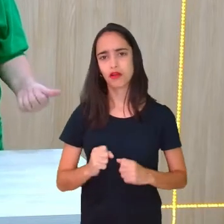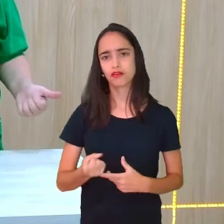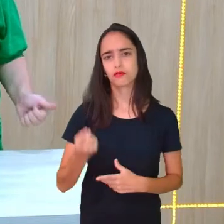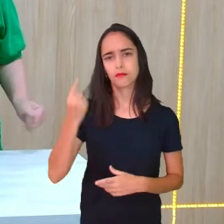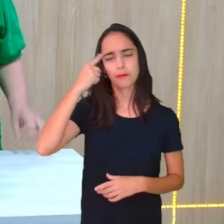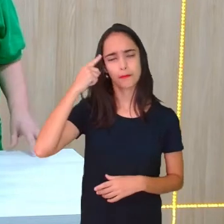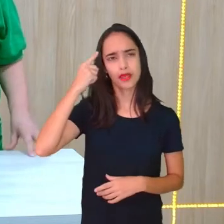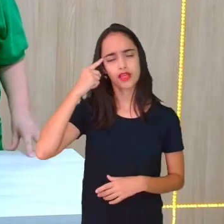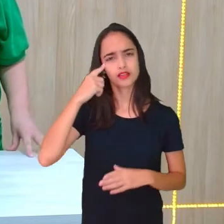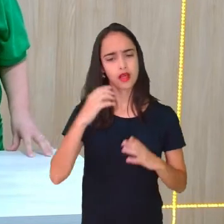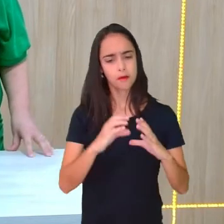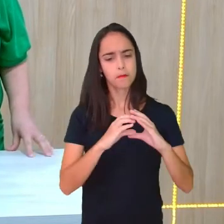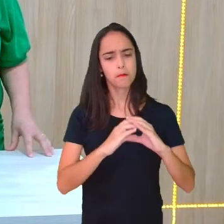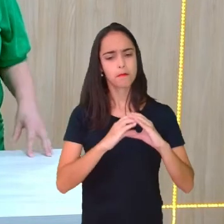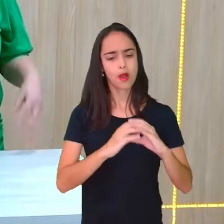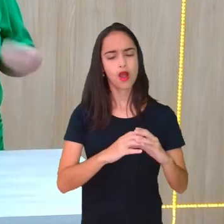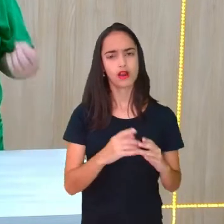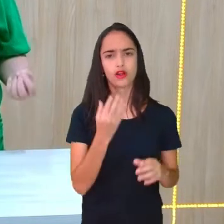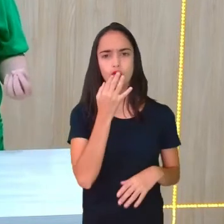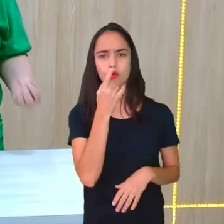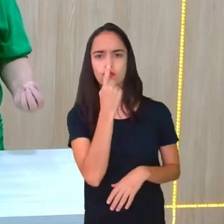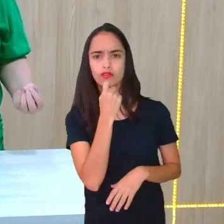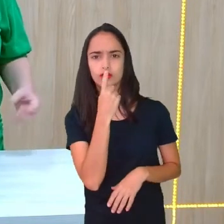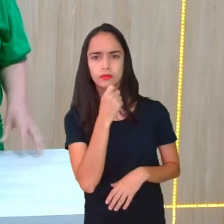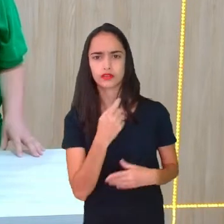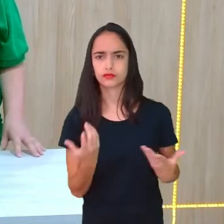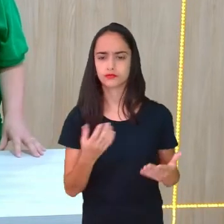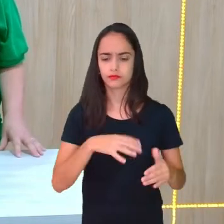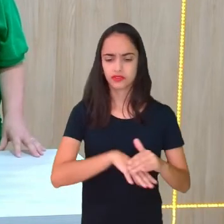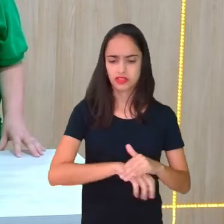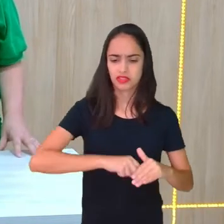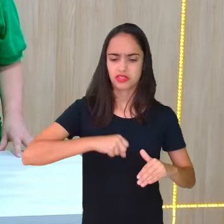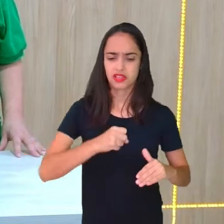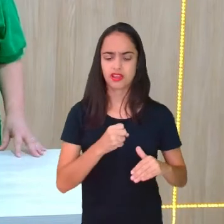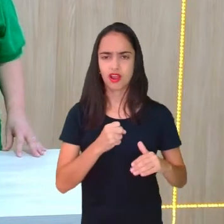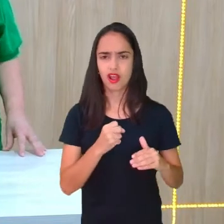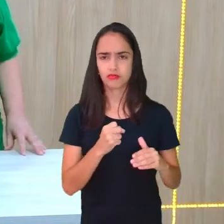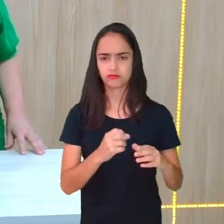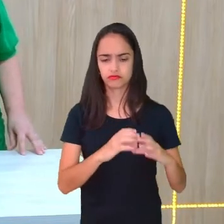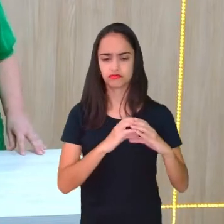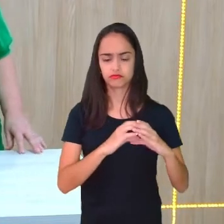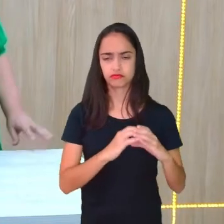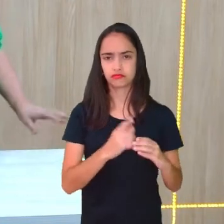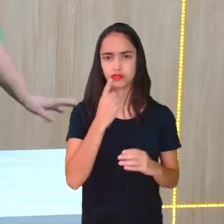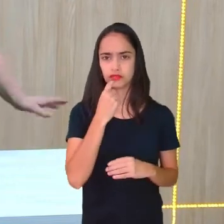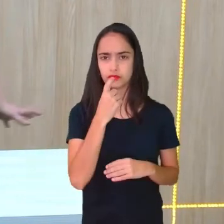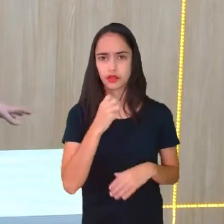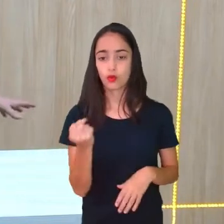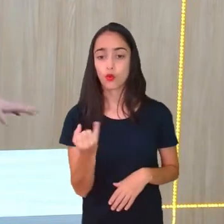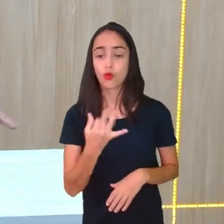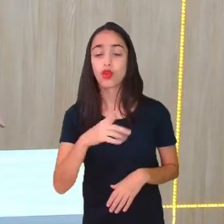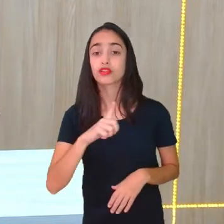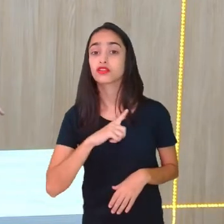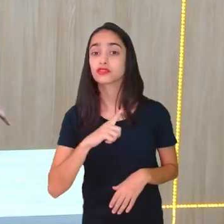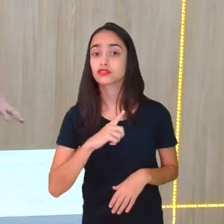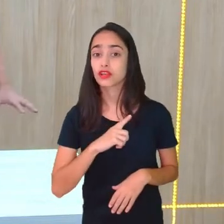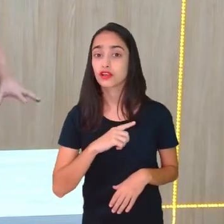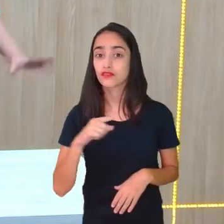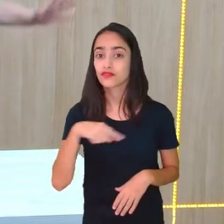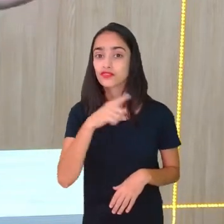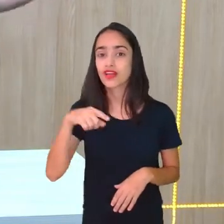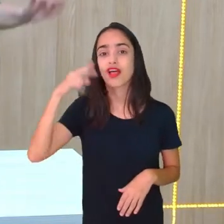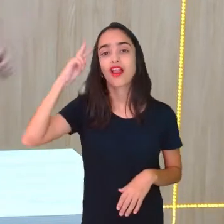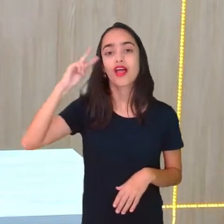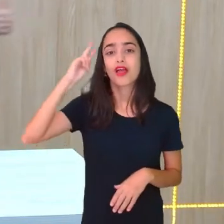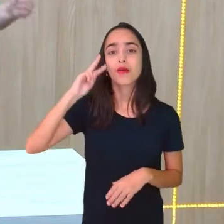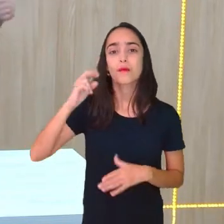de tirarmos de dentro do saco uma bola vermelha? Quantas bolas vermelhas eu tenho? Quem lembra? Me ajuda aí, Marta.